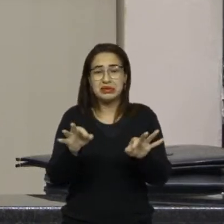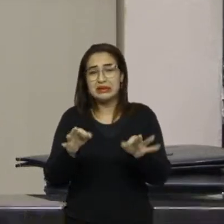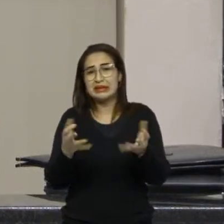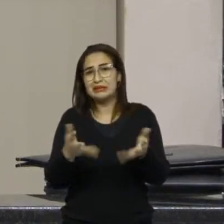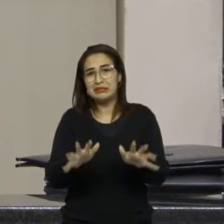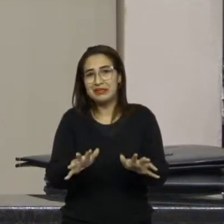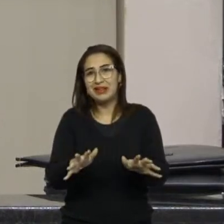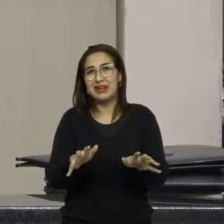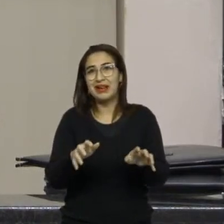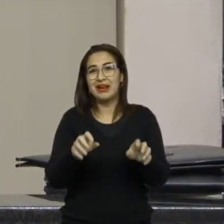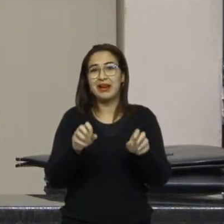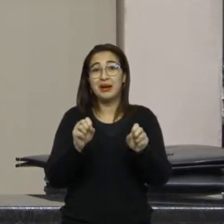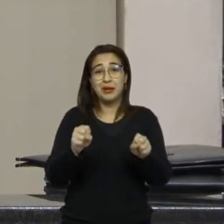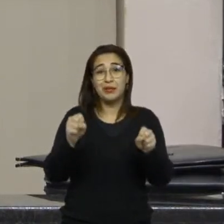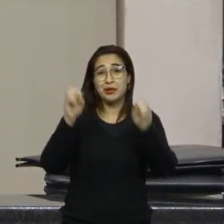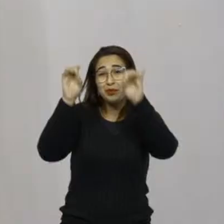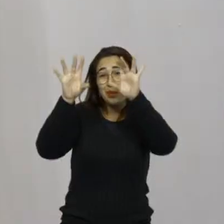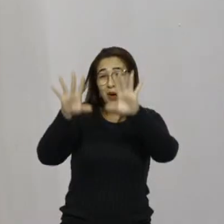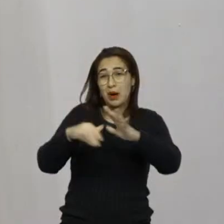sai abençoado.